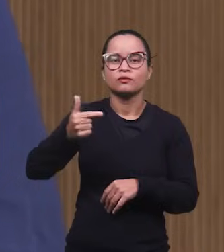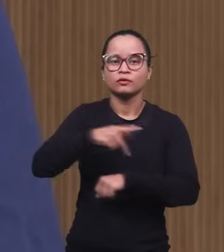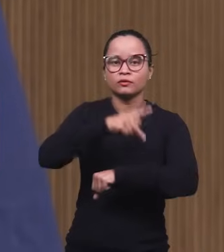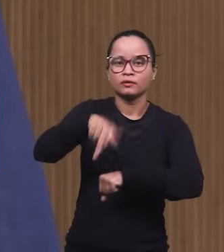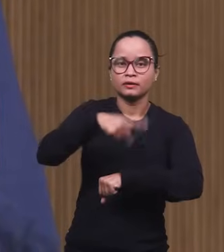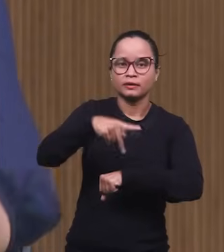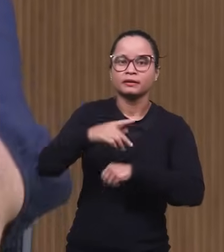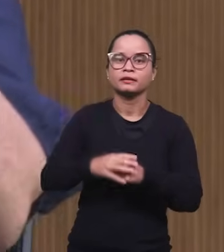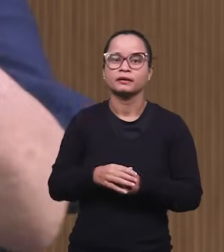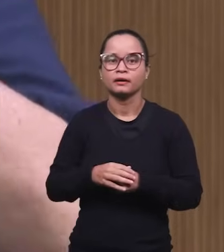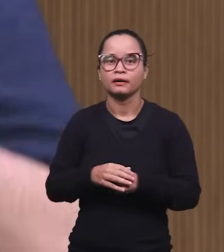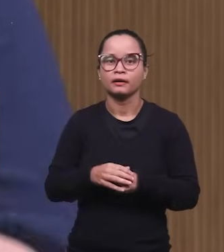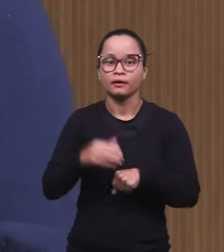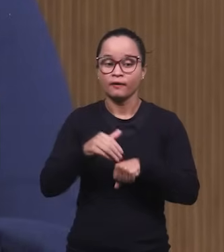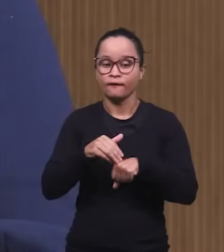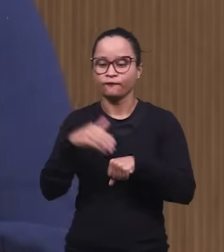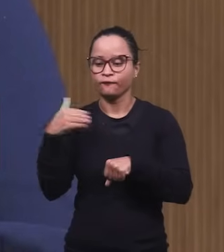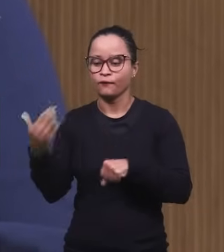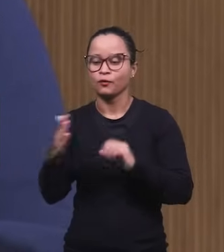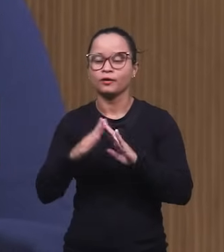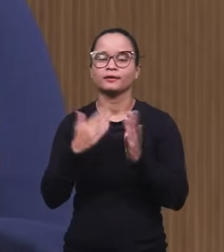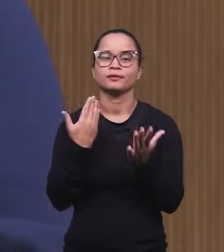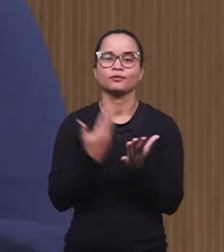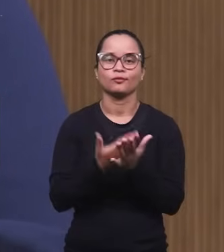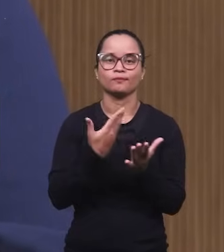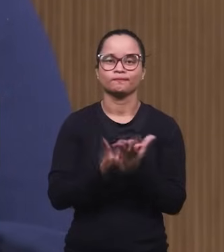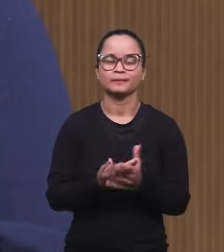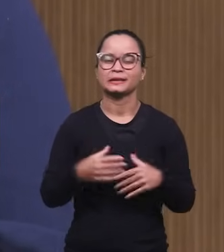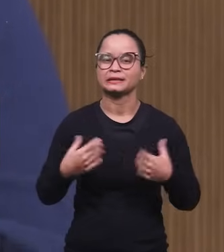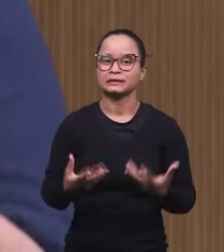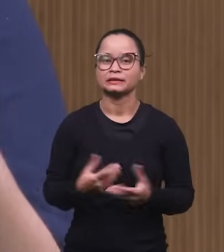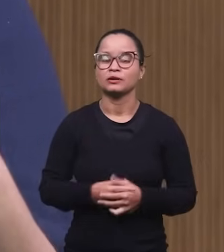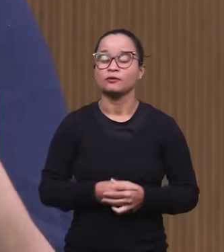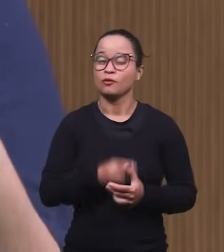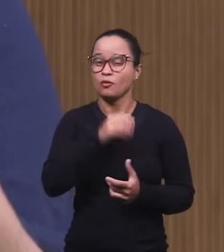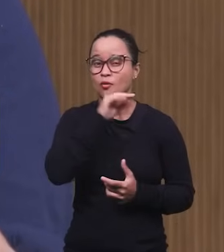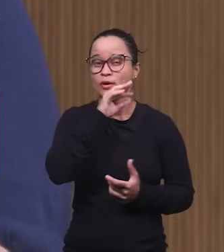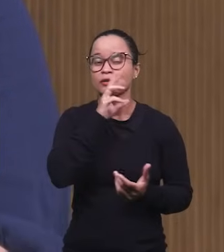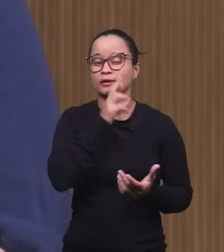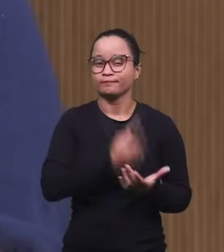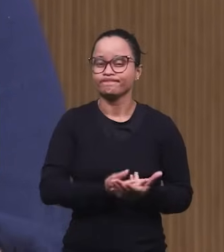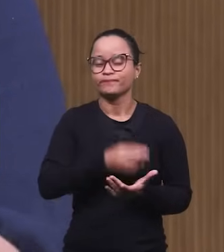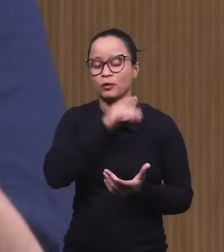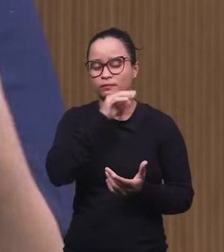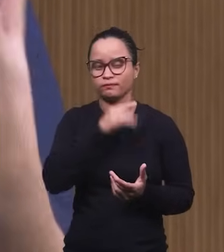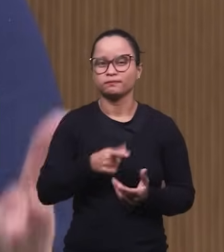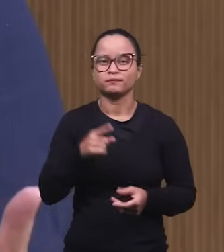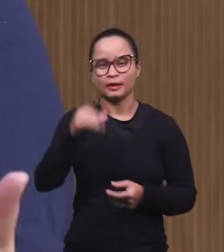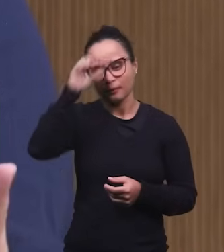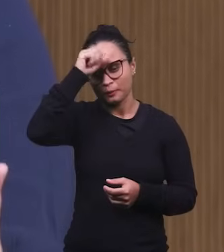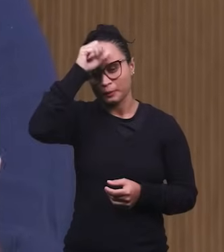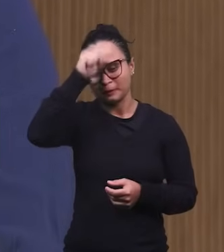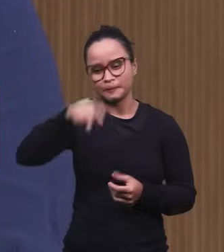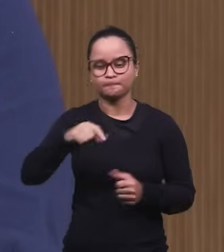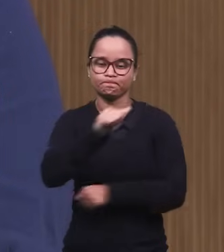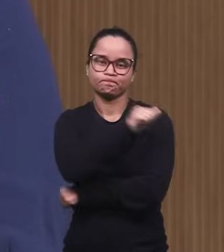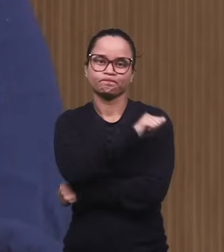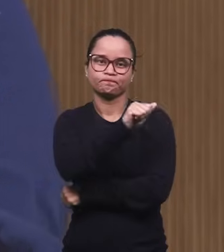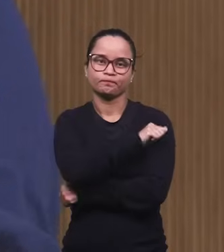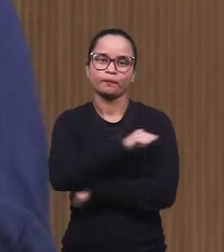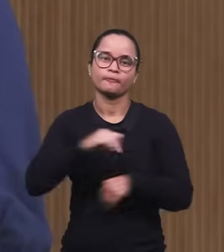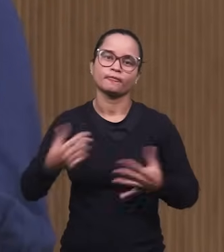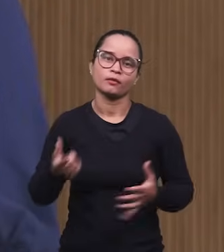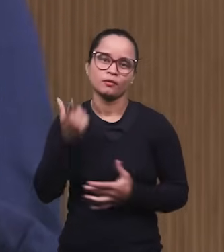mais tempo ficamos fora da rotina escolar. Então, isso trouxe um agravante tanto no aprendizado do aluno,